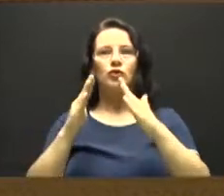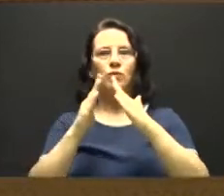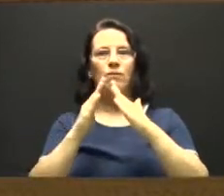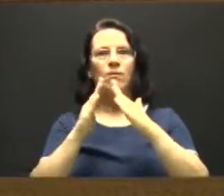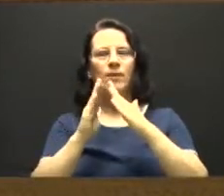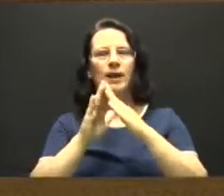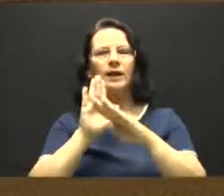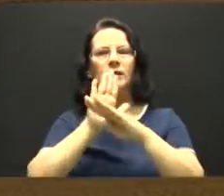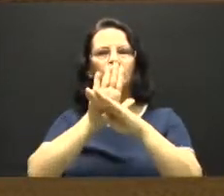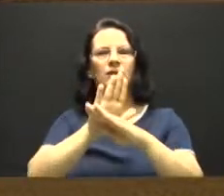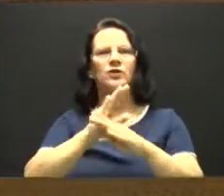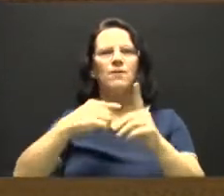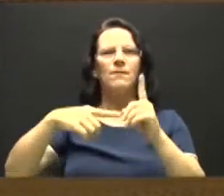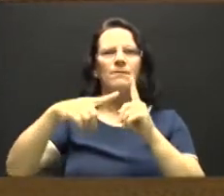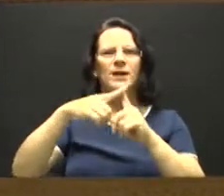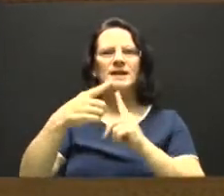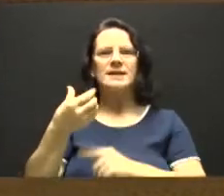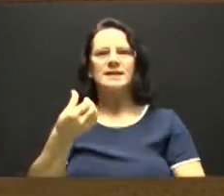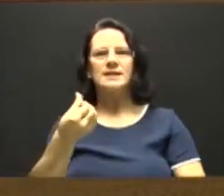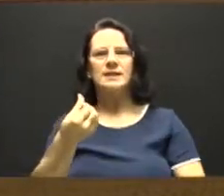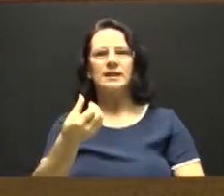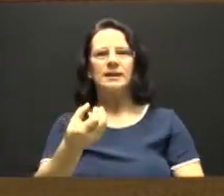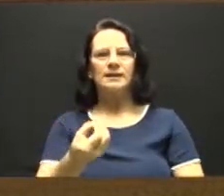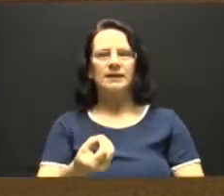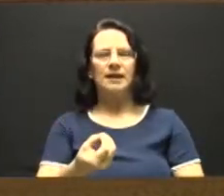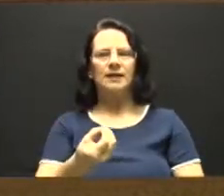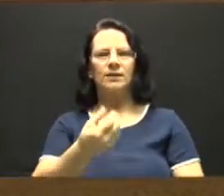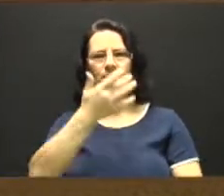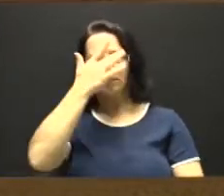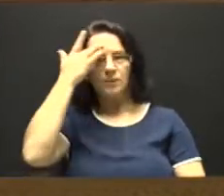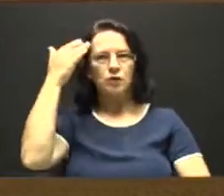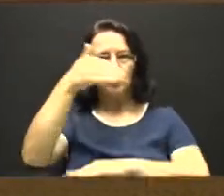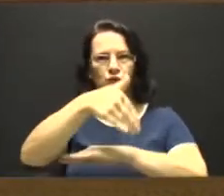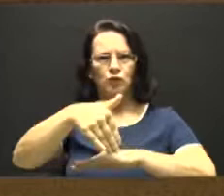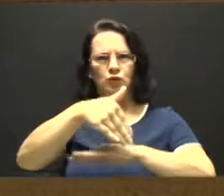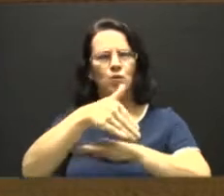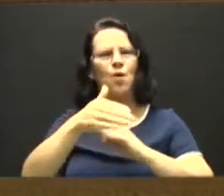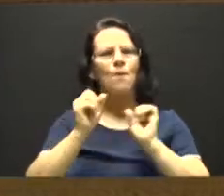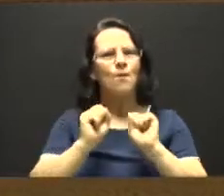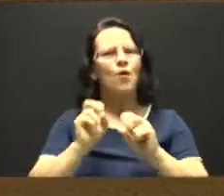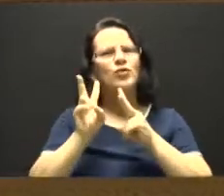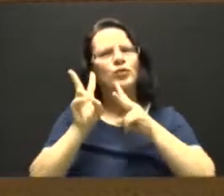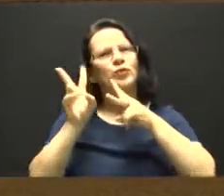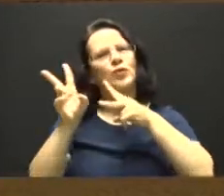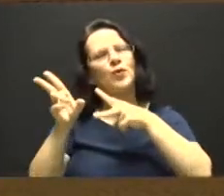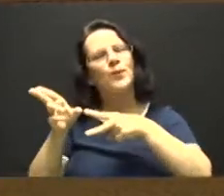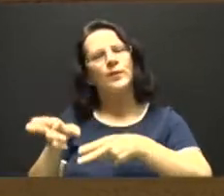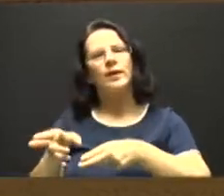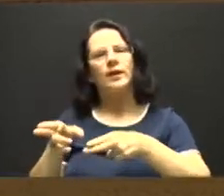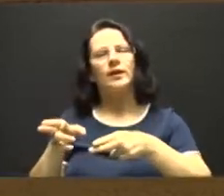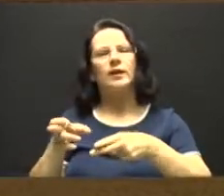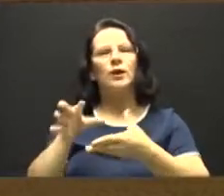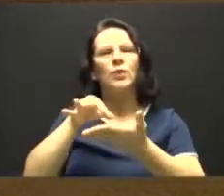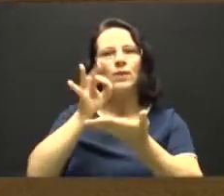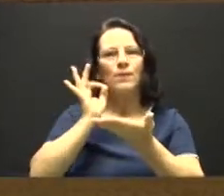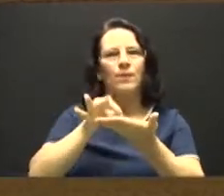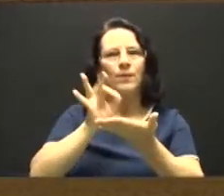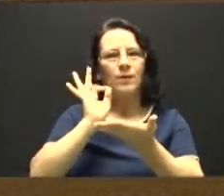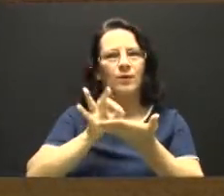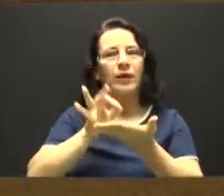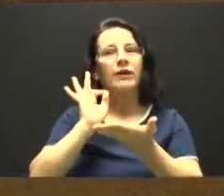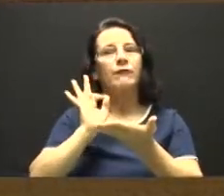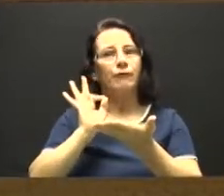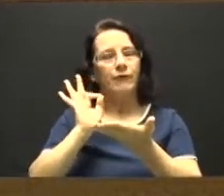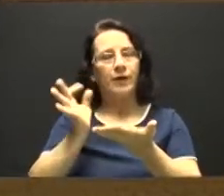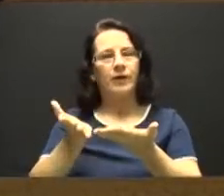para mais de 60 para 60 mil moradores que podem dormir e tomar o café da manhã então no nosso município